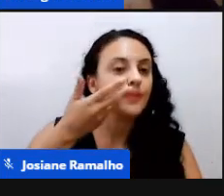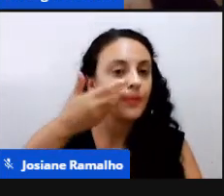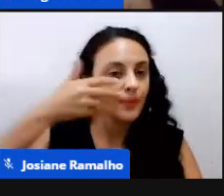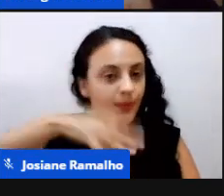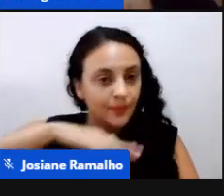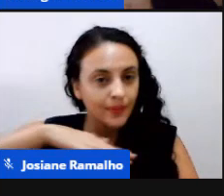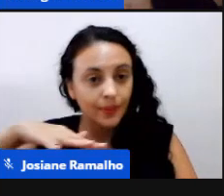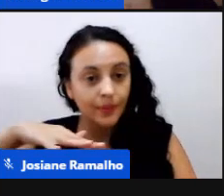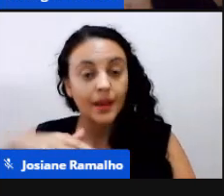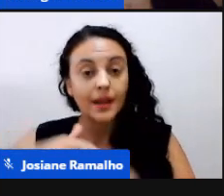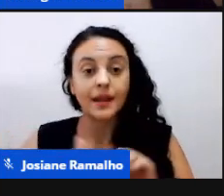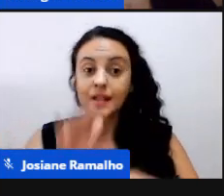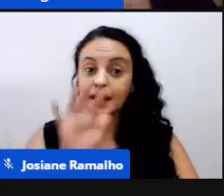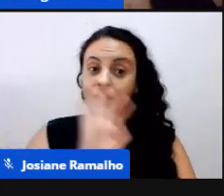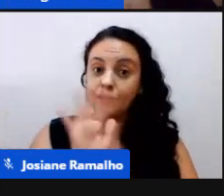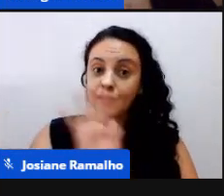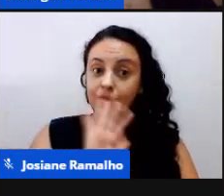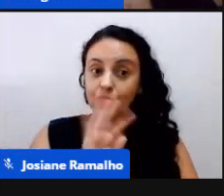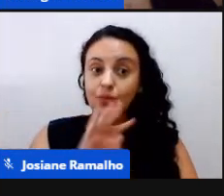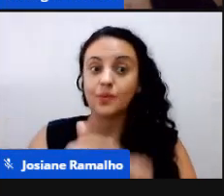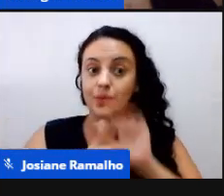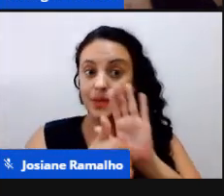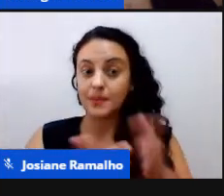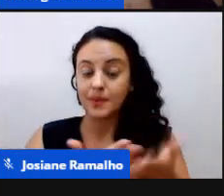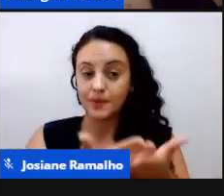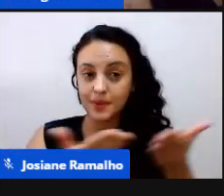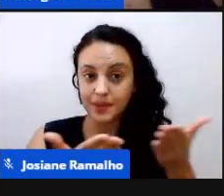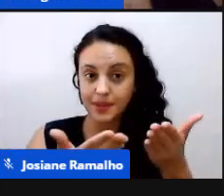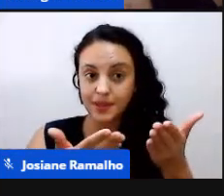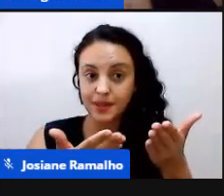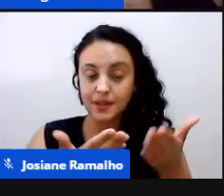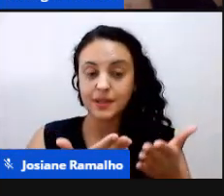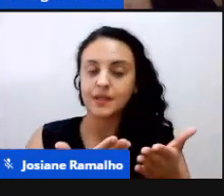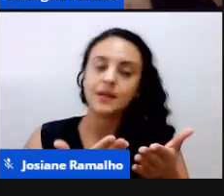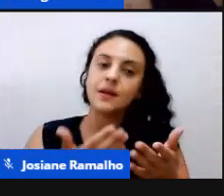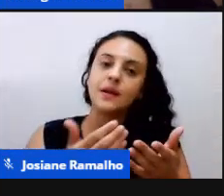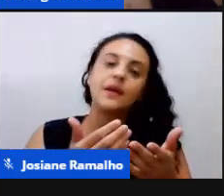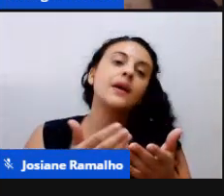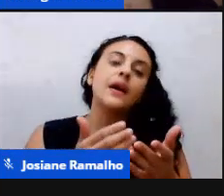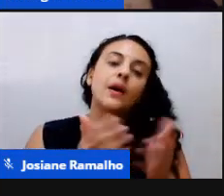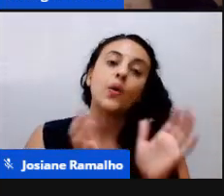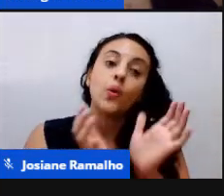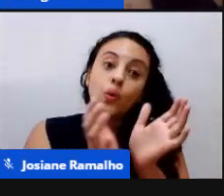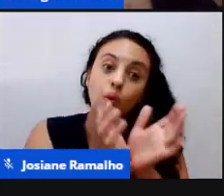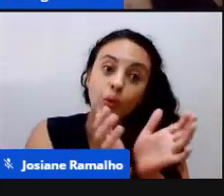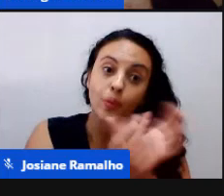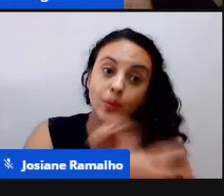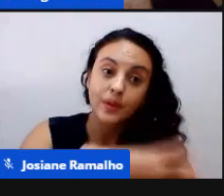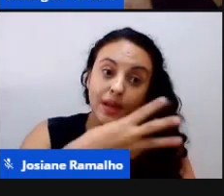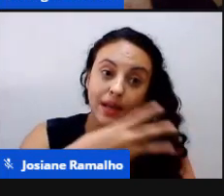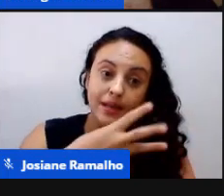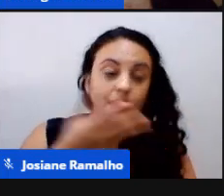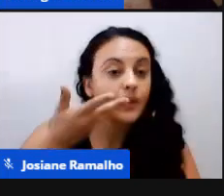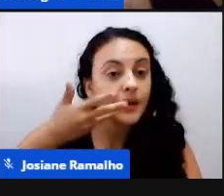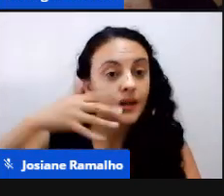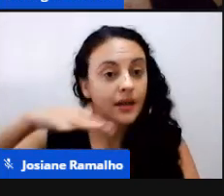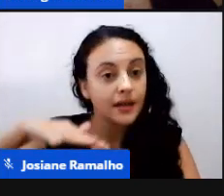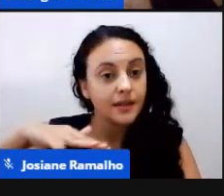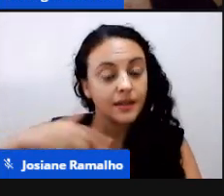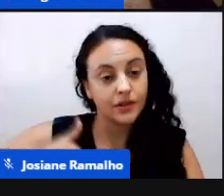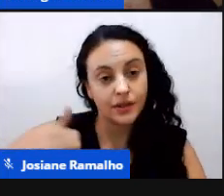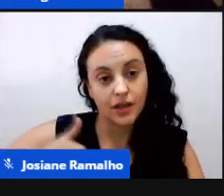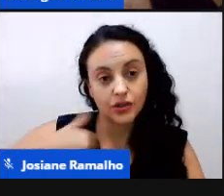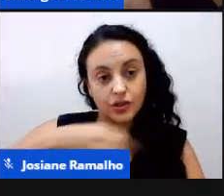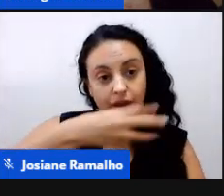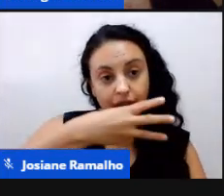Nesse vídeo, vou falar com vocês a respeito do grupo 3, que são crianças de 3 a 4 anos, com o